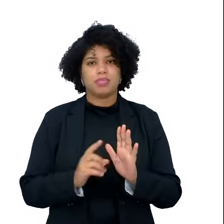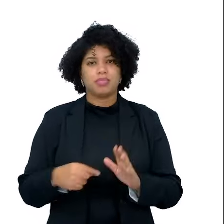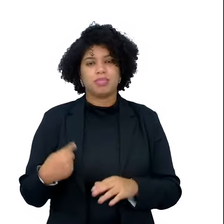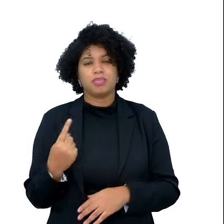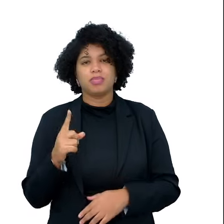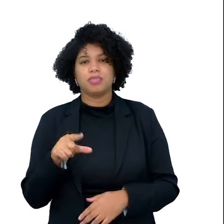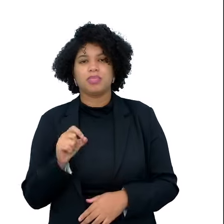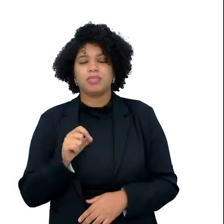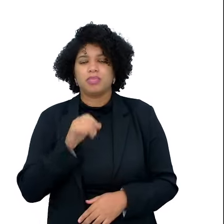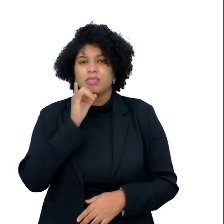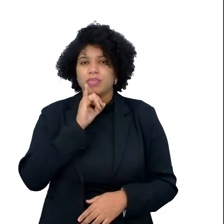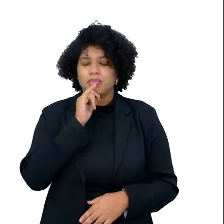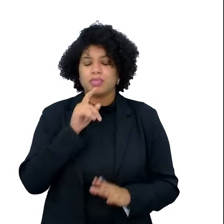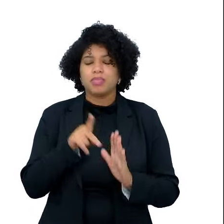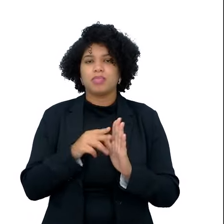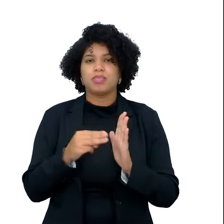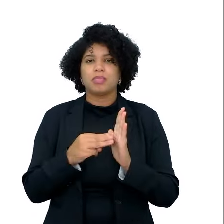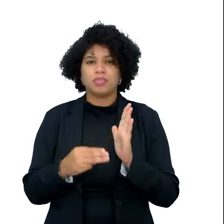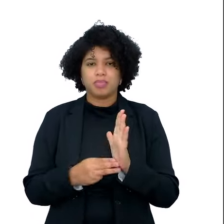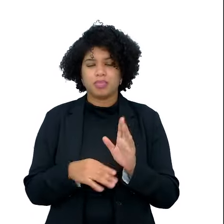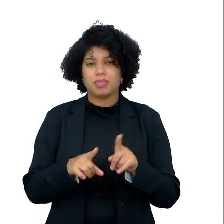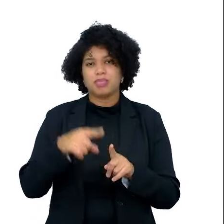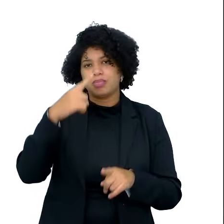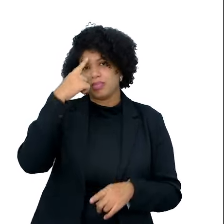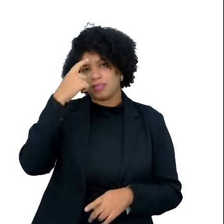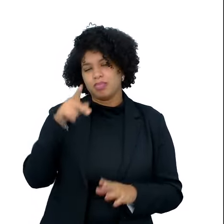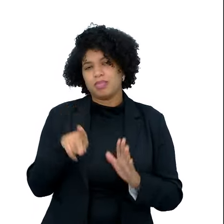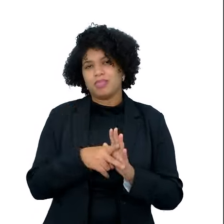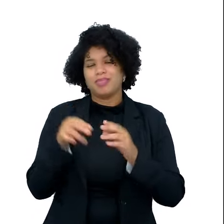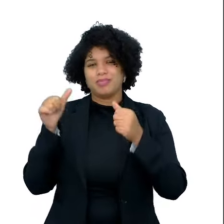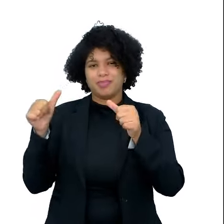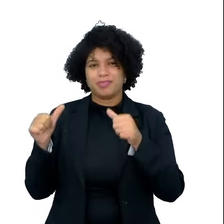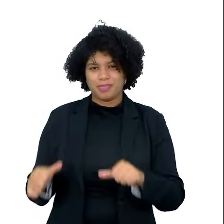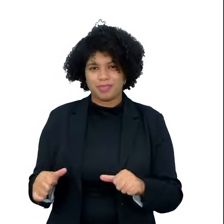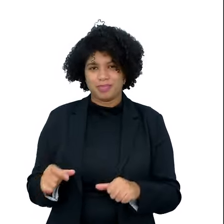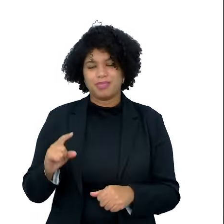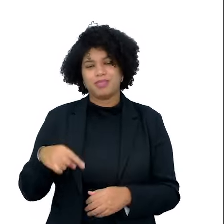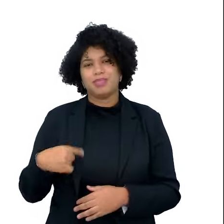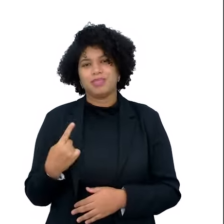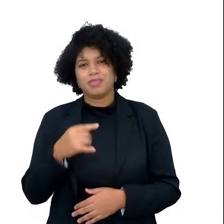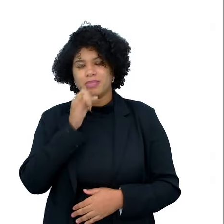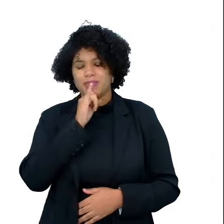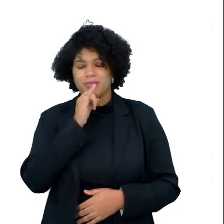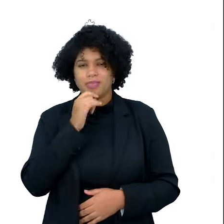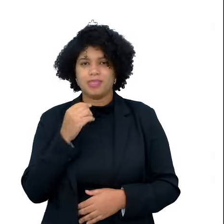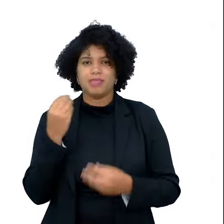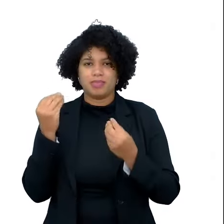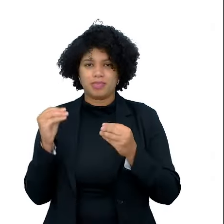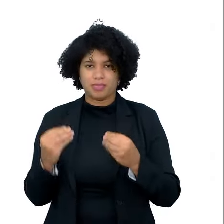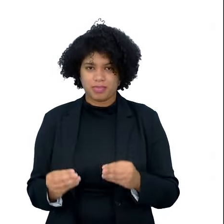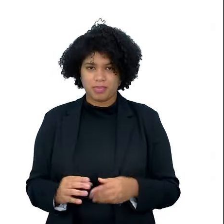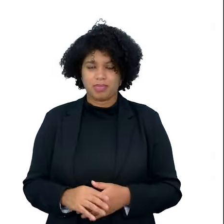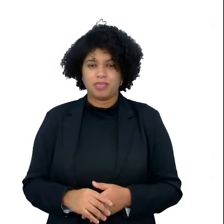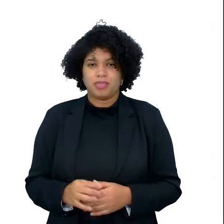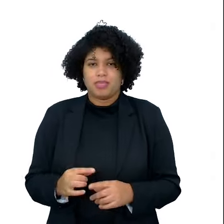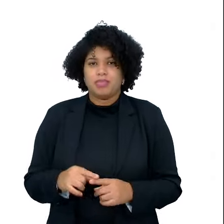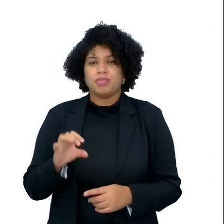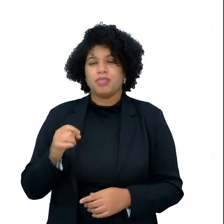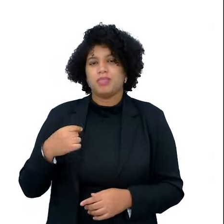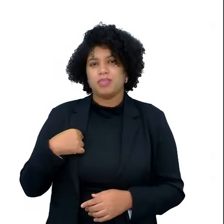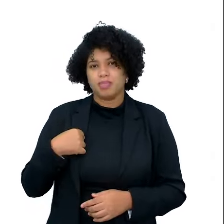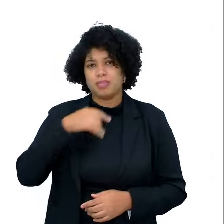queria exemplos de metodologias, de ideias. O Padlet está aí para a gente poder colocar exemplos, porque não só eu vou ter exemplos,